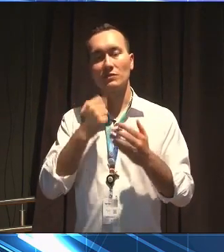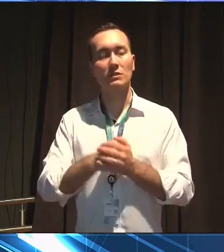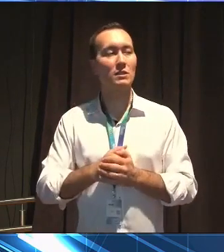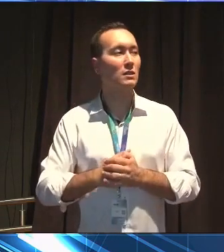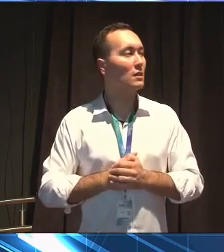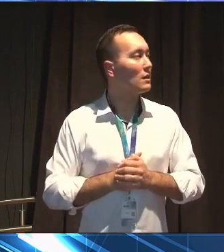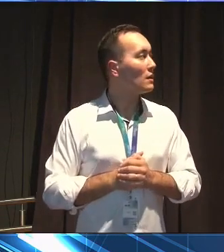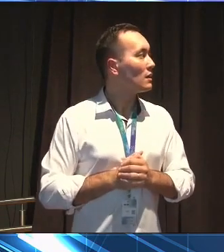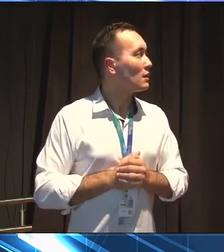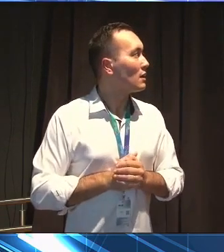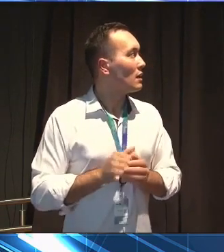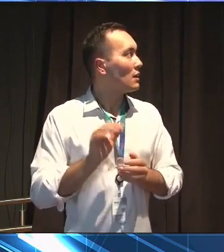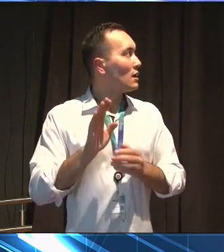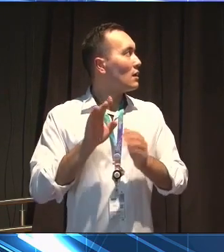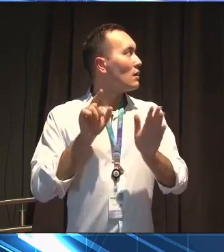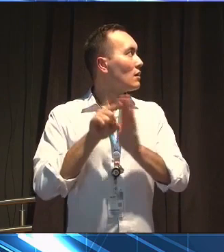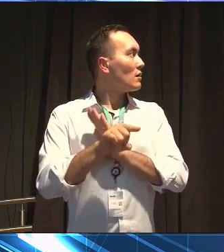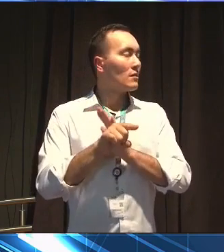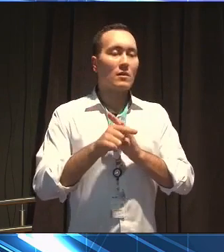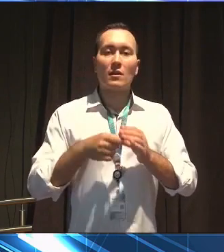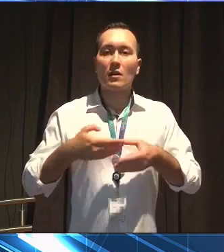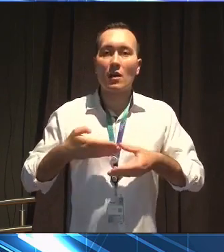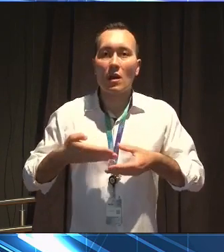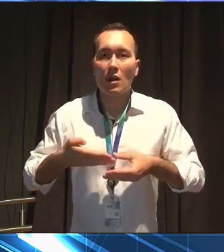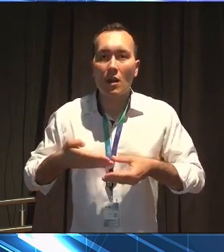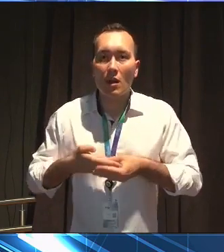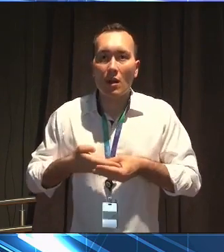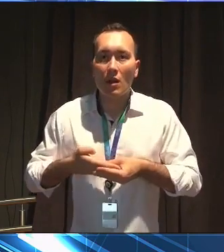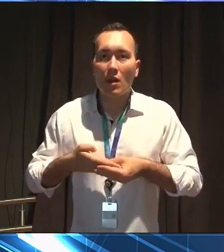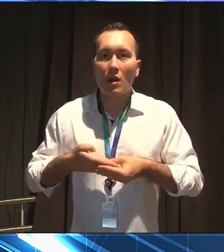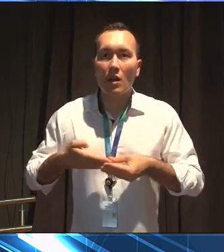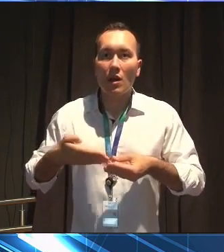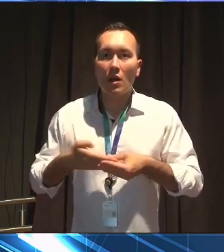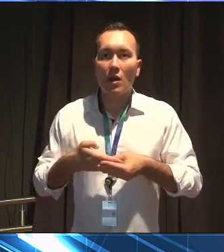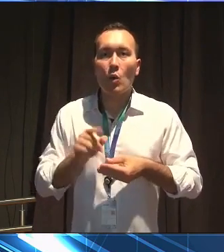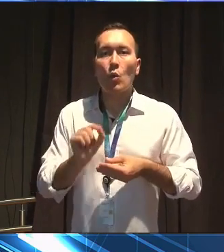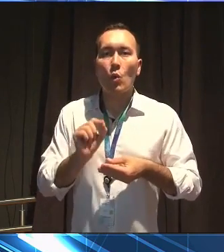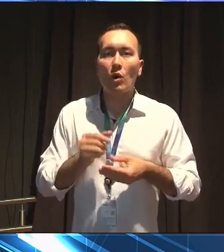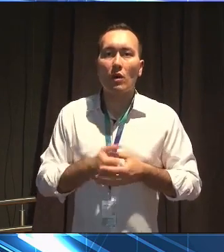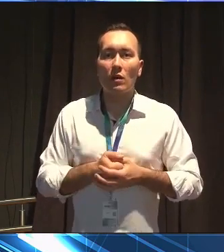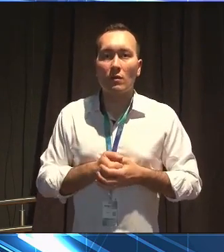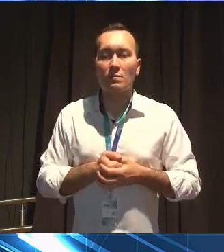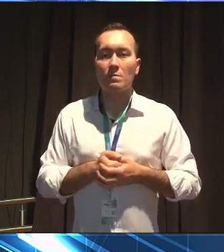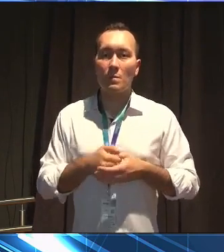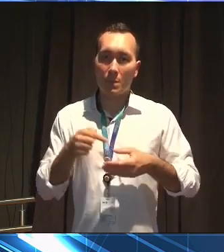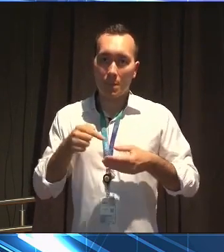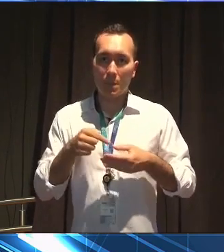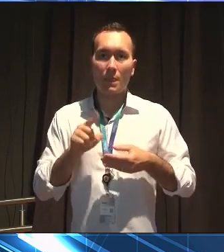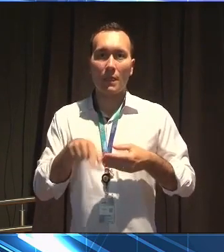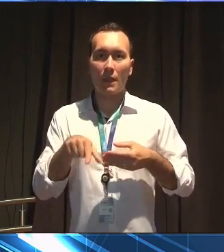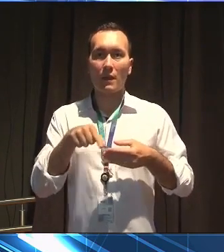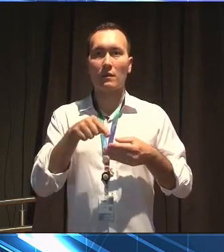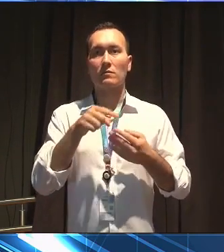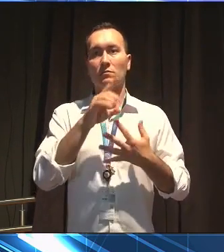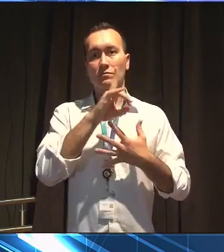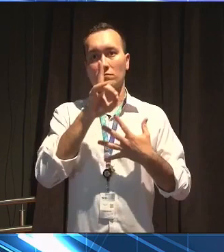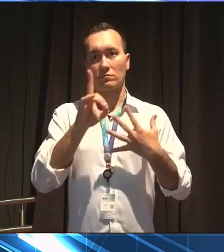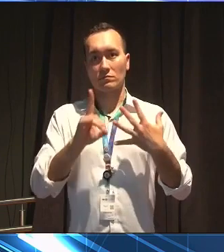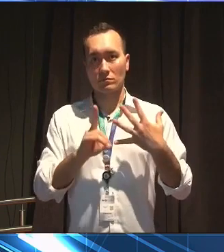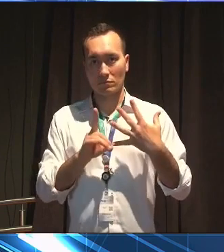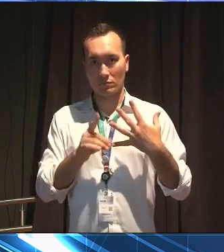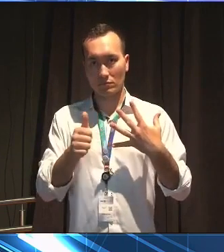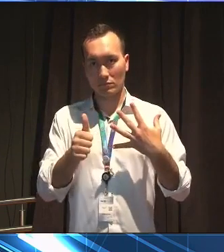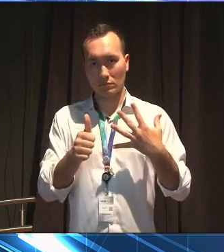O que é um cookie? O cookie é um dado que o browser gerencia para mim. Então, lá no